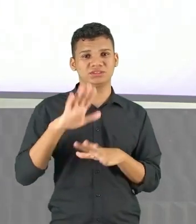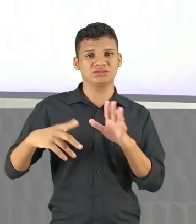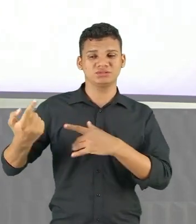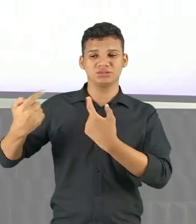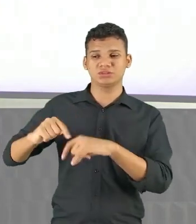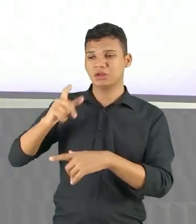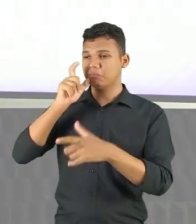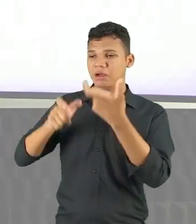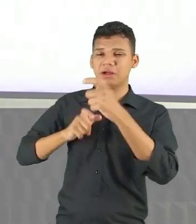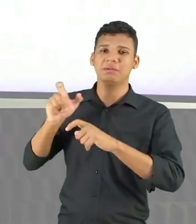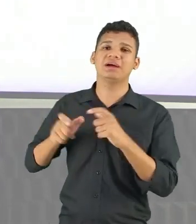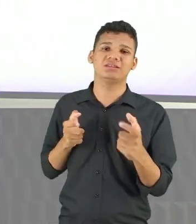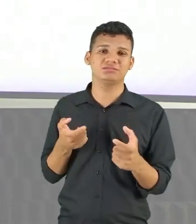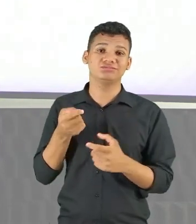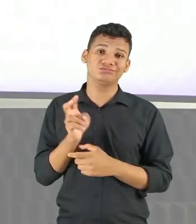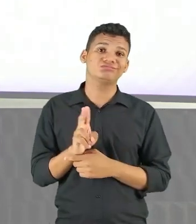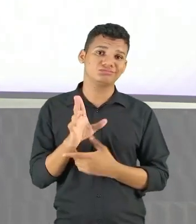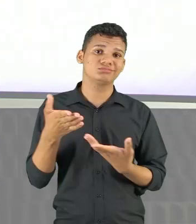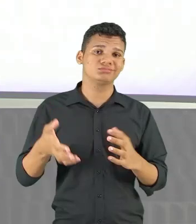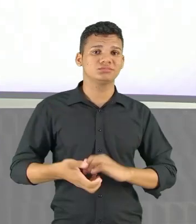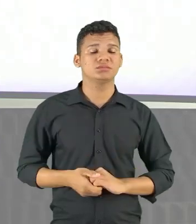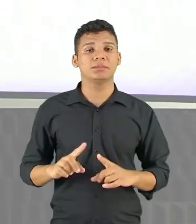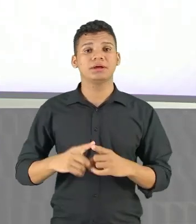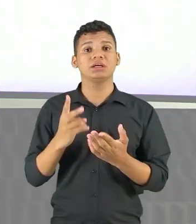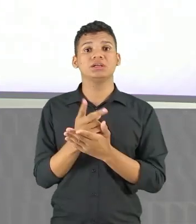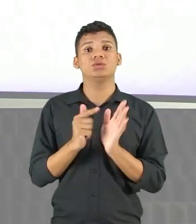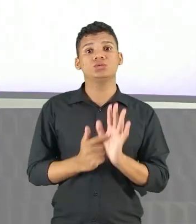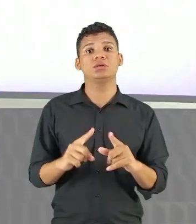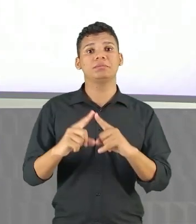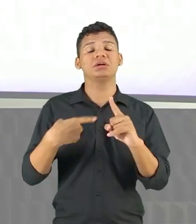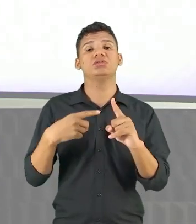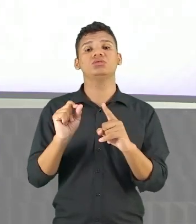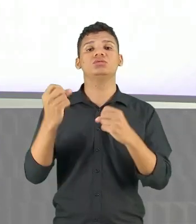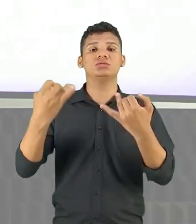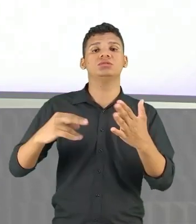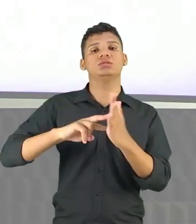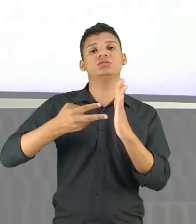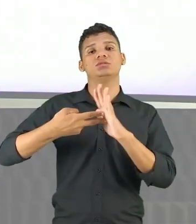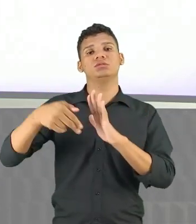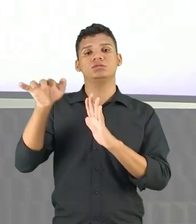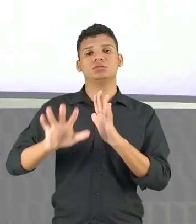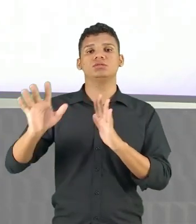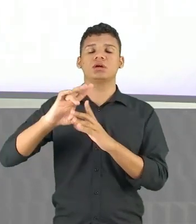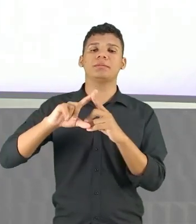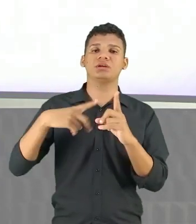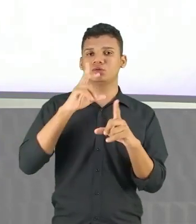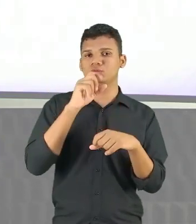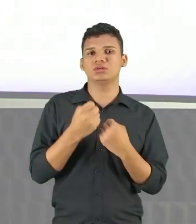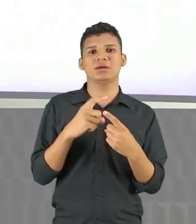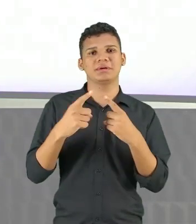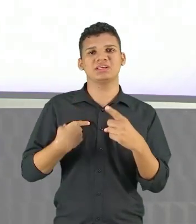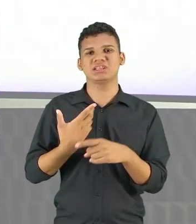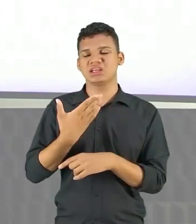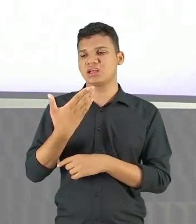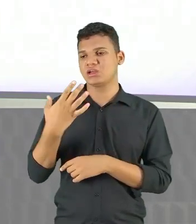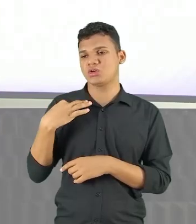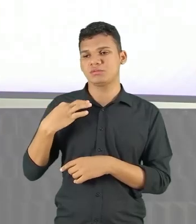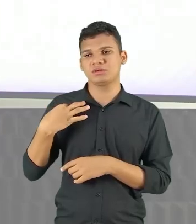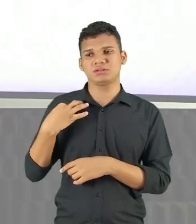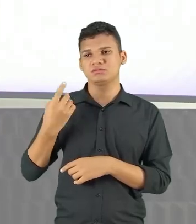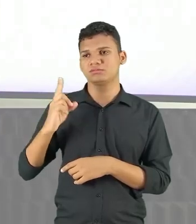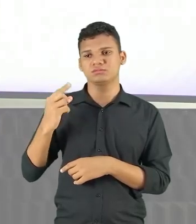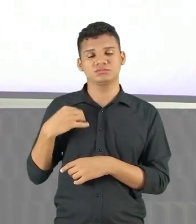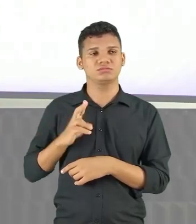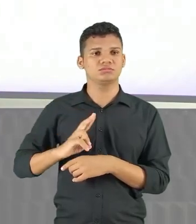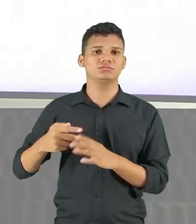me habituara, né? Então a gente vê essa perspectiva que ele apresenta e, em geral, me diziam com franqueza que a roupa não me assentava no